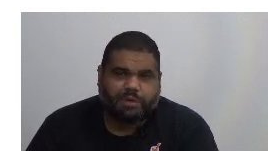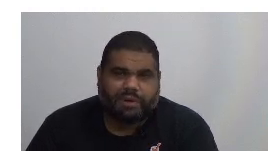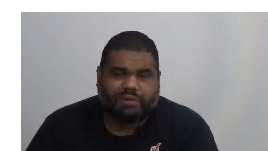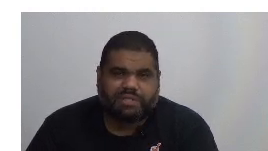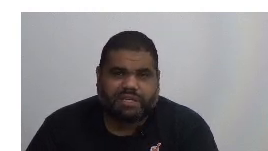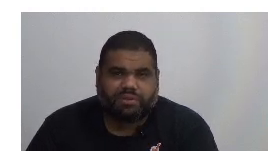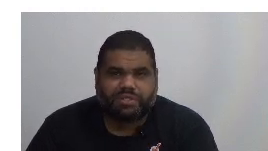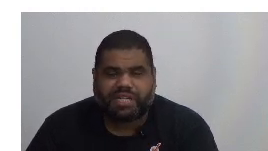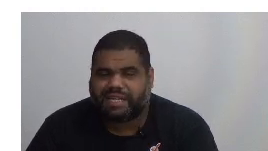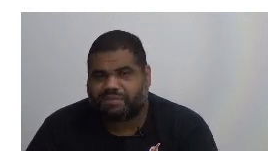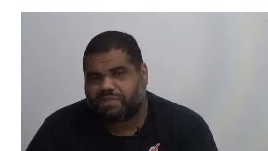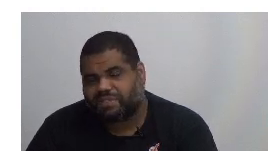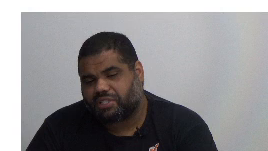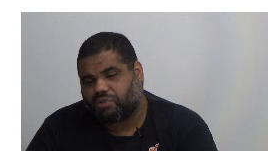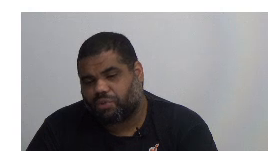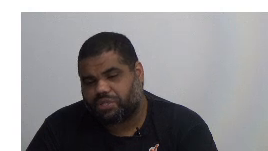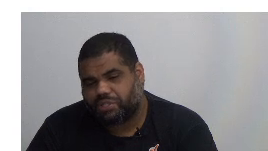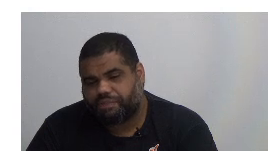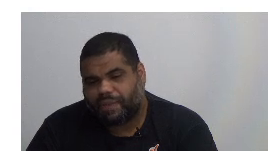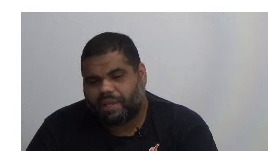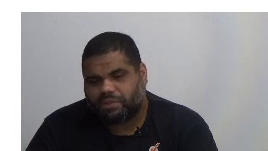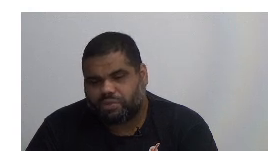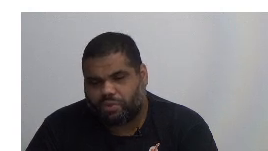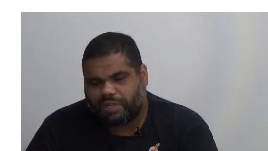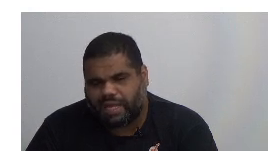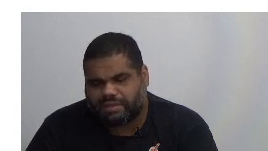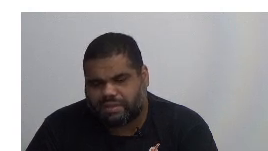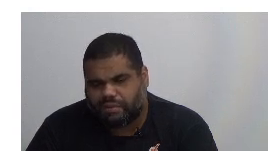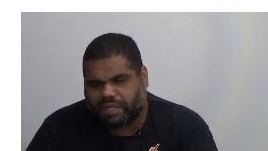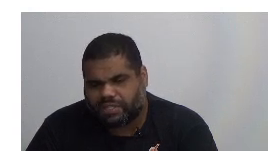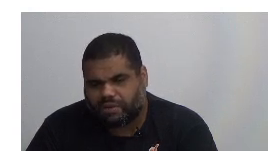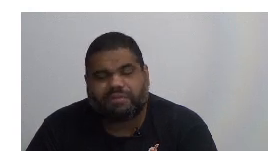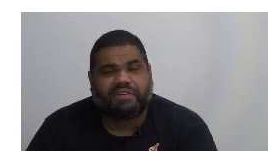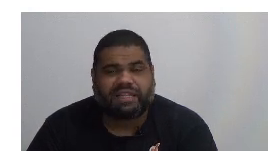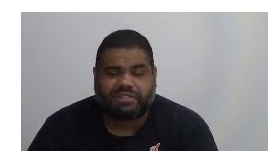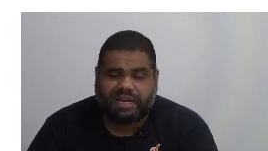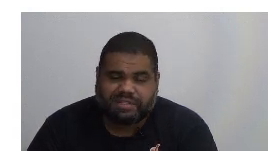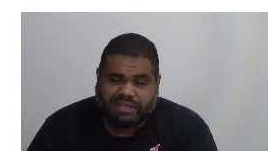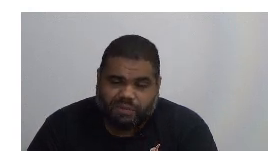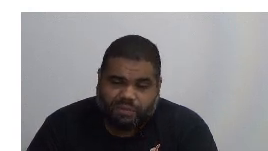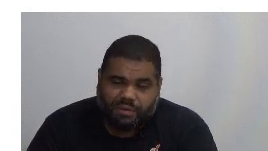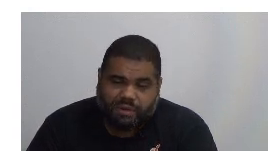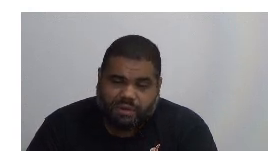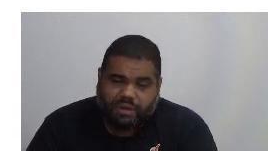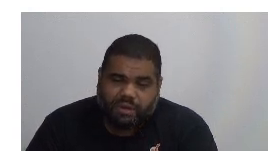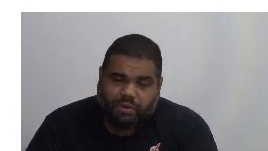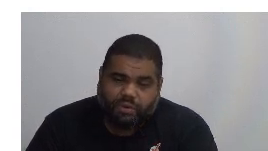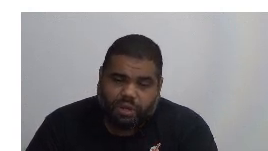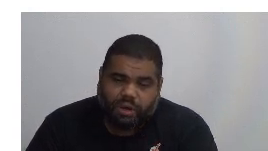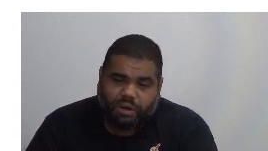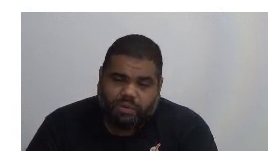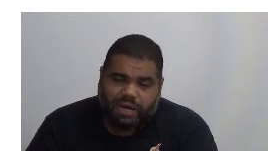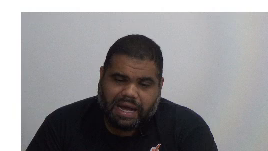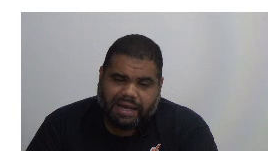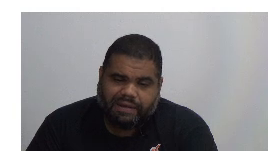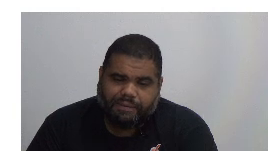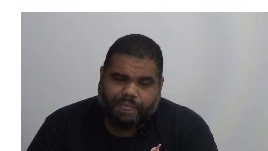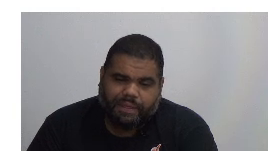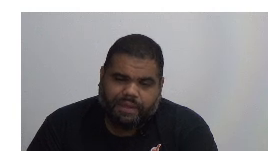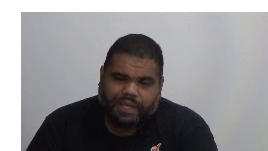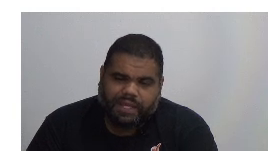0,2 é a mesma coisa que 2/10, ou seja, 2/10. Então, questão que fala de razão, coloco